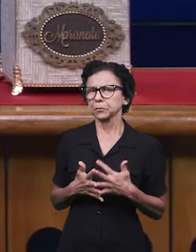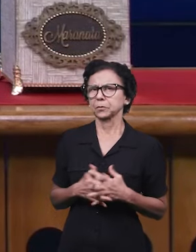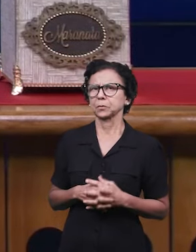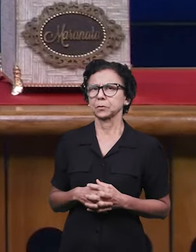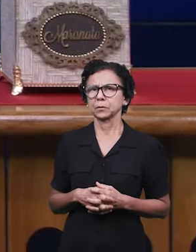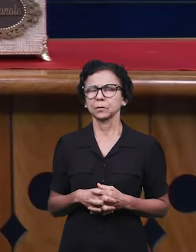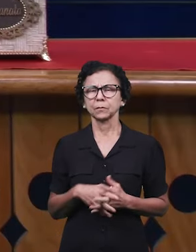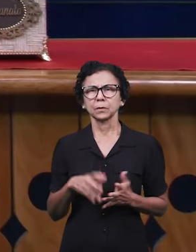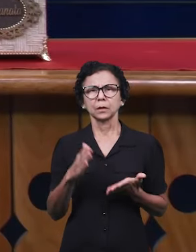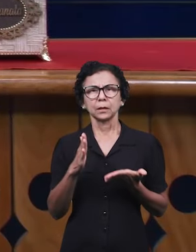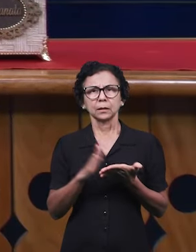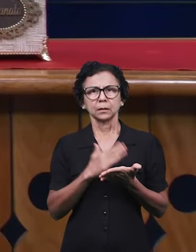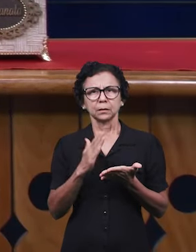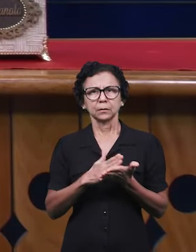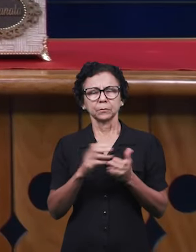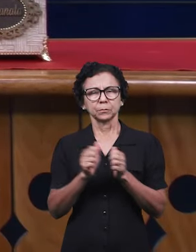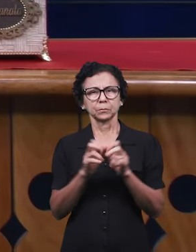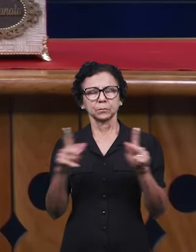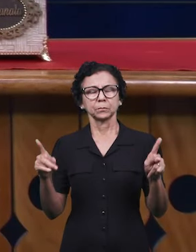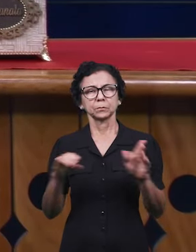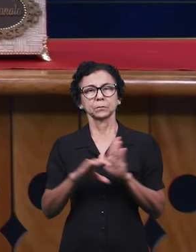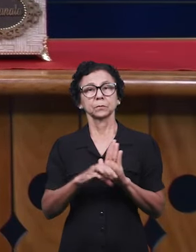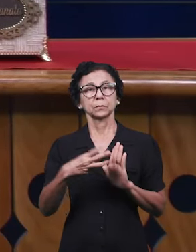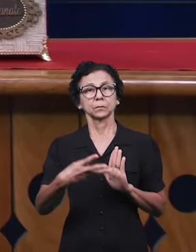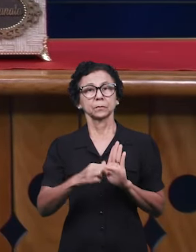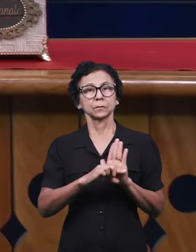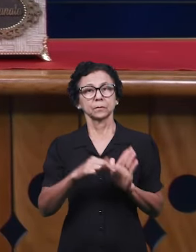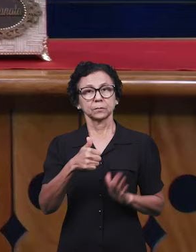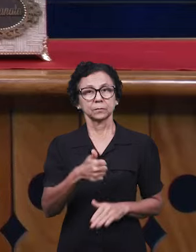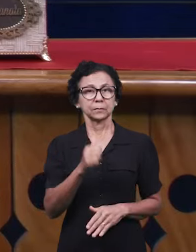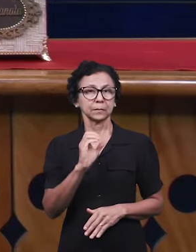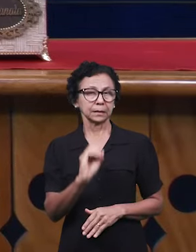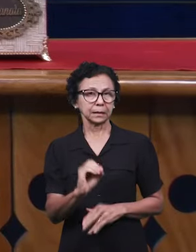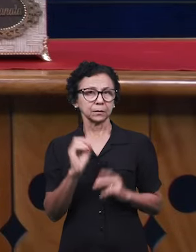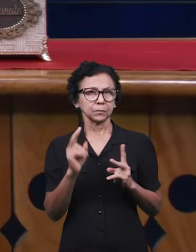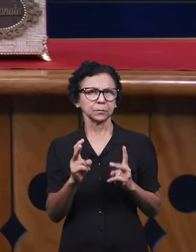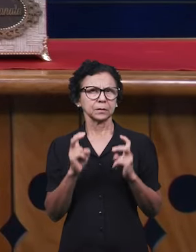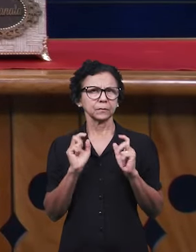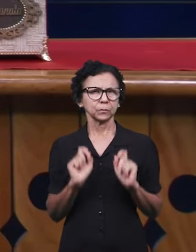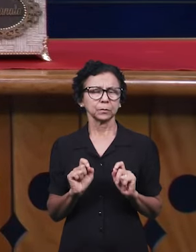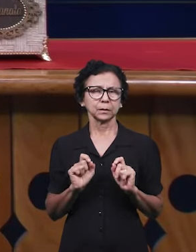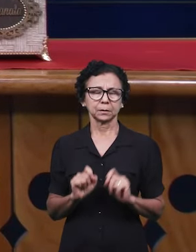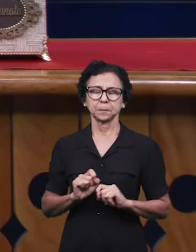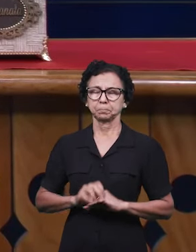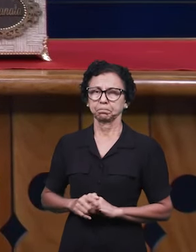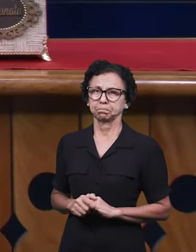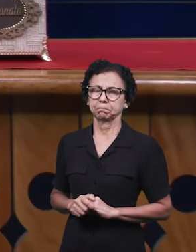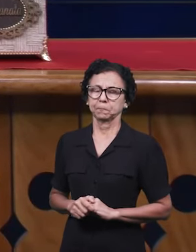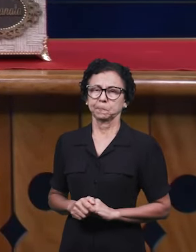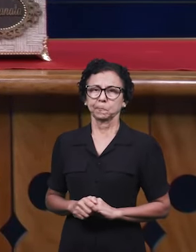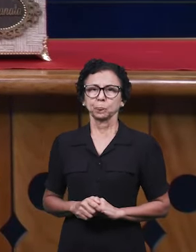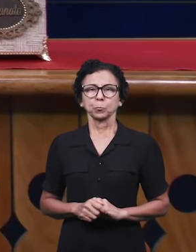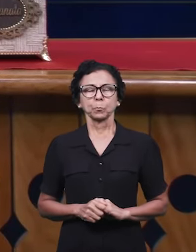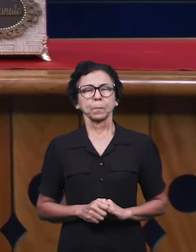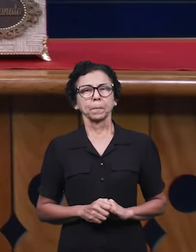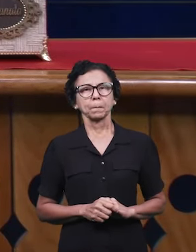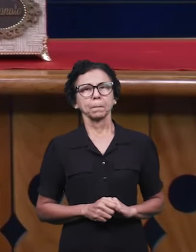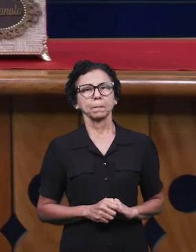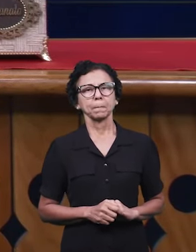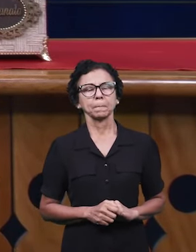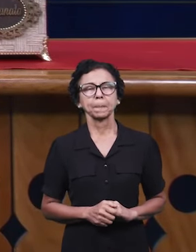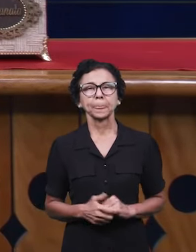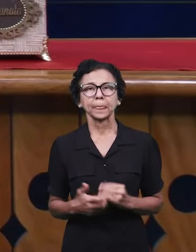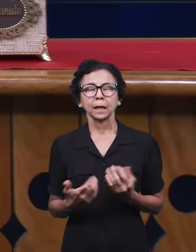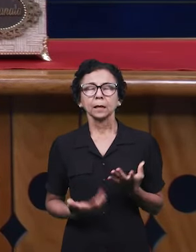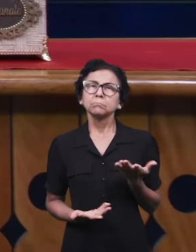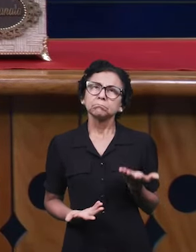nessa hora, está no livro de Apocalipse, no capítulo 3, verso 10. Observando aquilo que